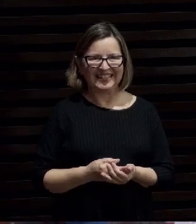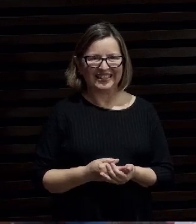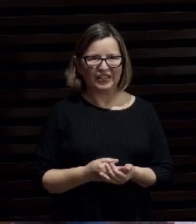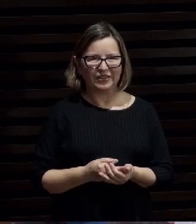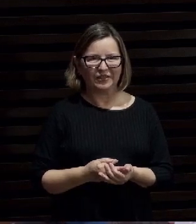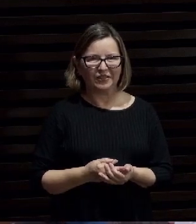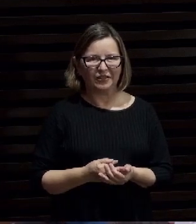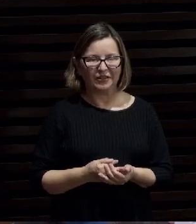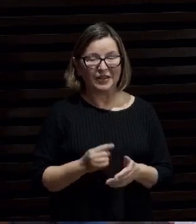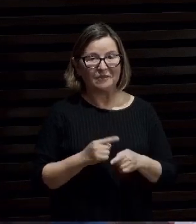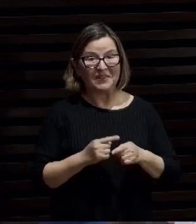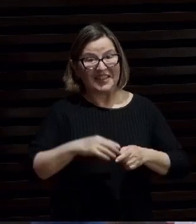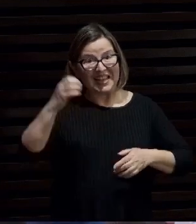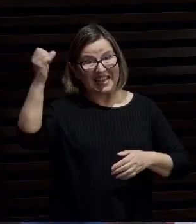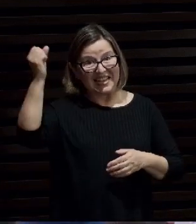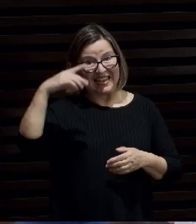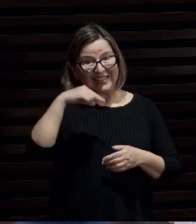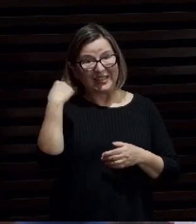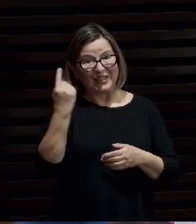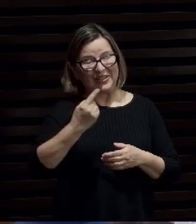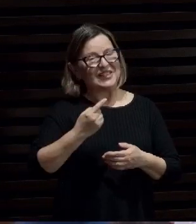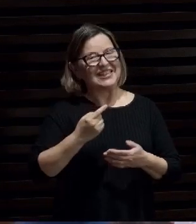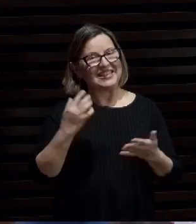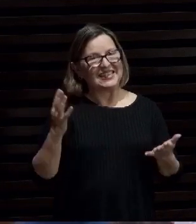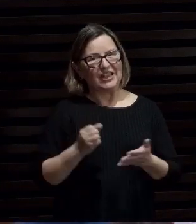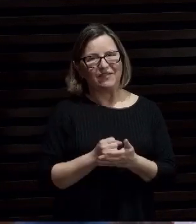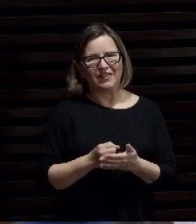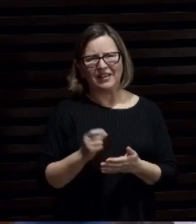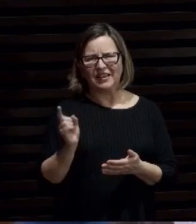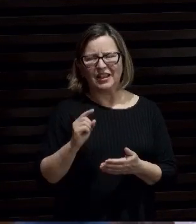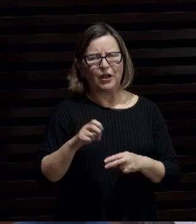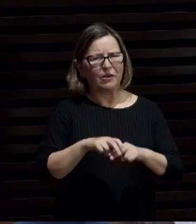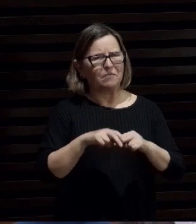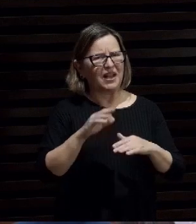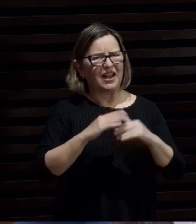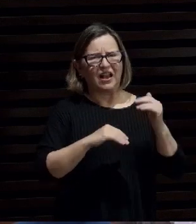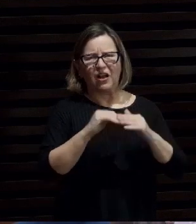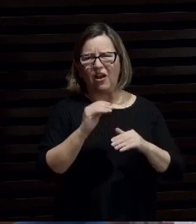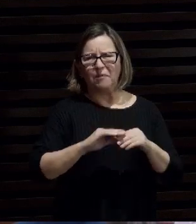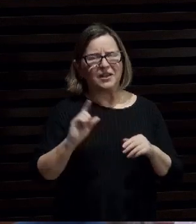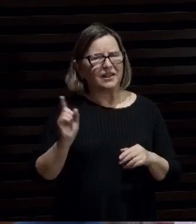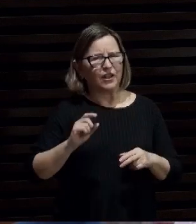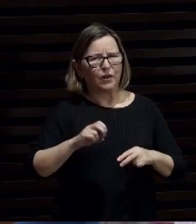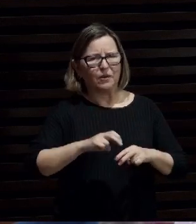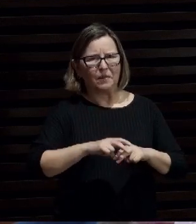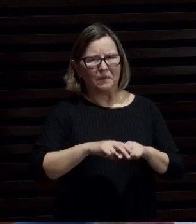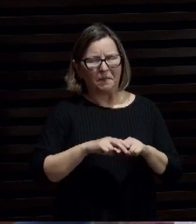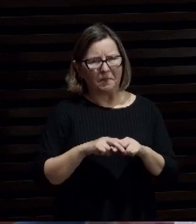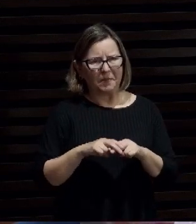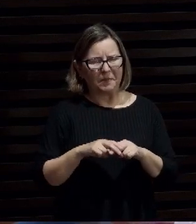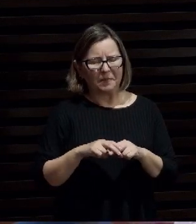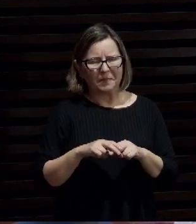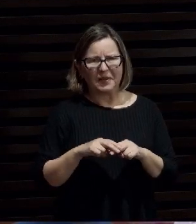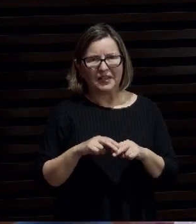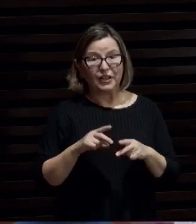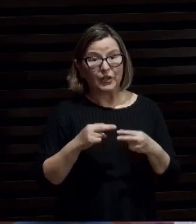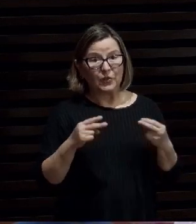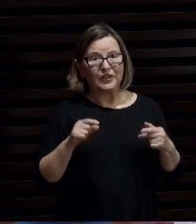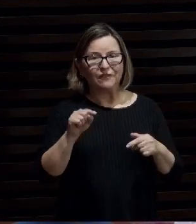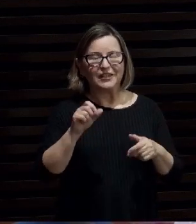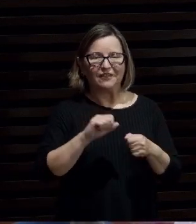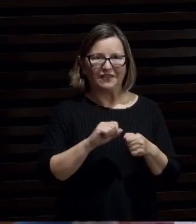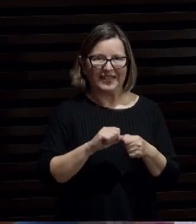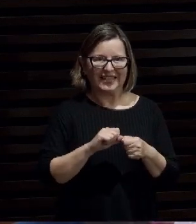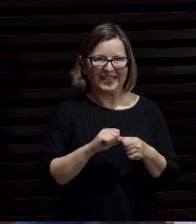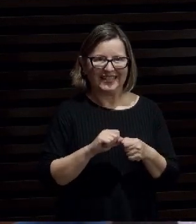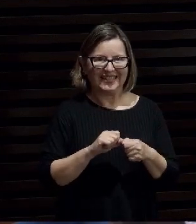Porque pela graça sois salvos. Não é pelas suas obras, não é pelo que você faz, não é porque você entende de Bíblia, não é por causa de nada do que você faz. É